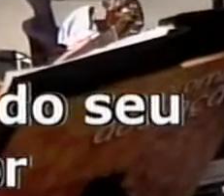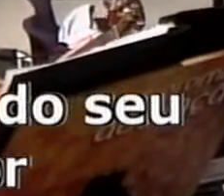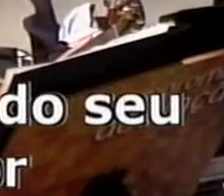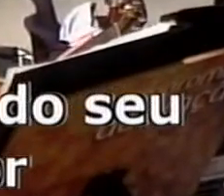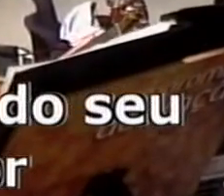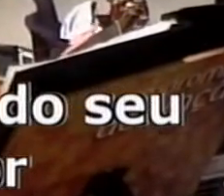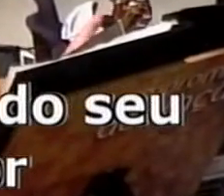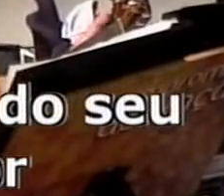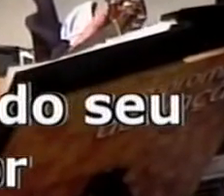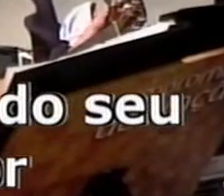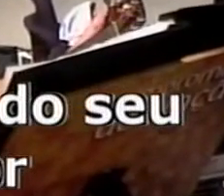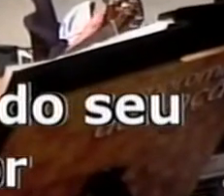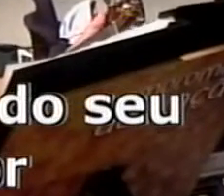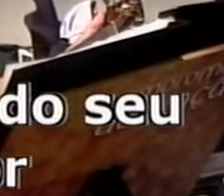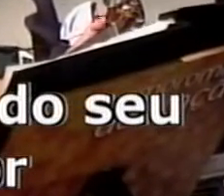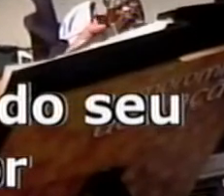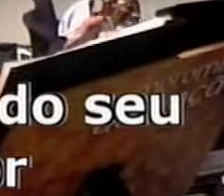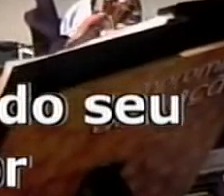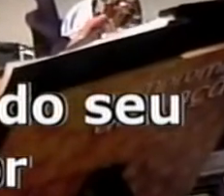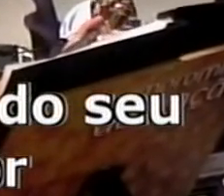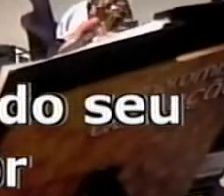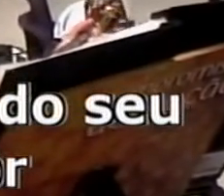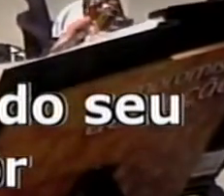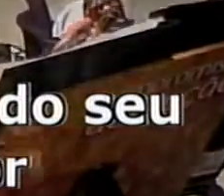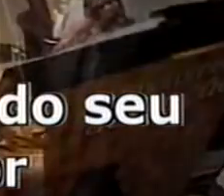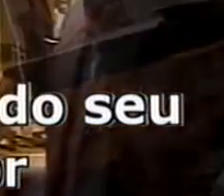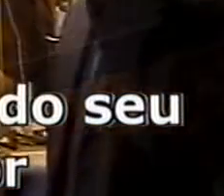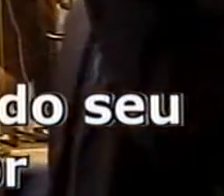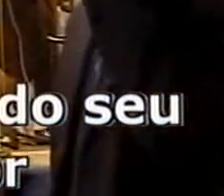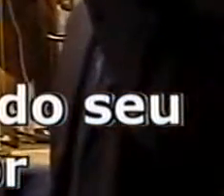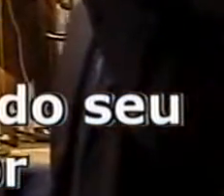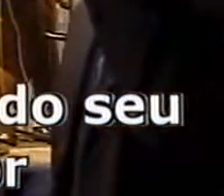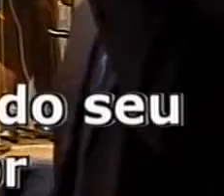luz, desfrutar do seu